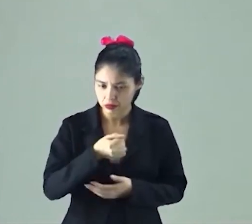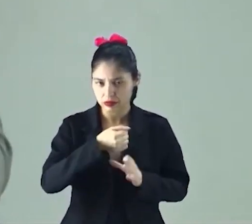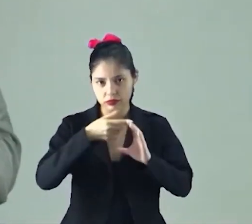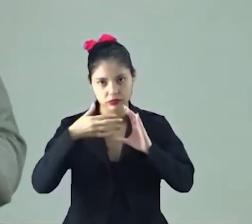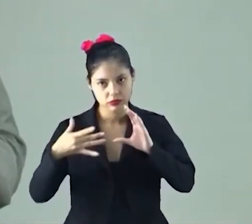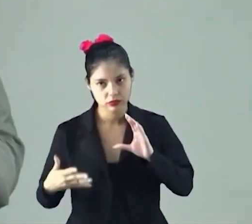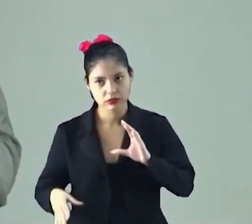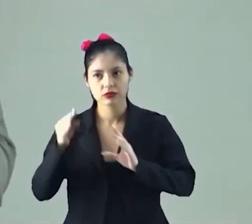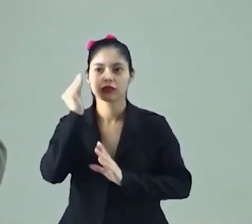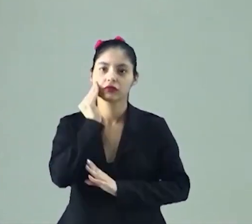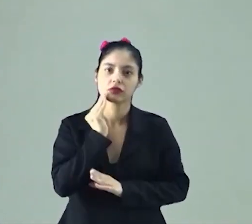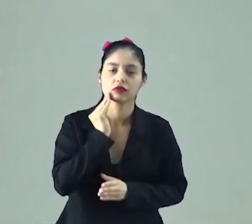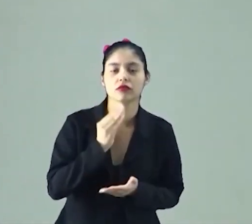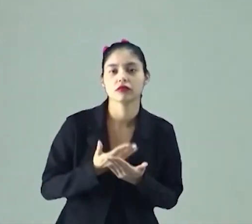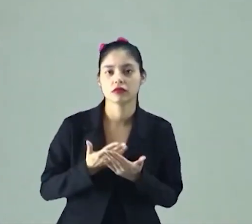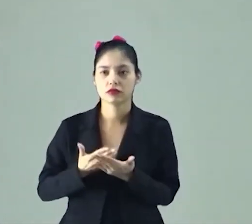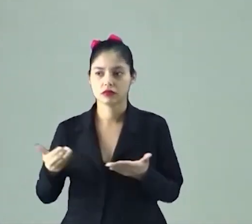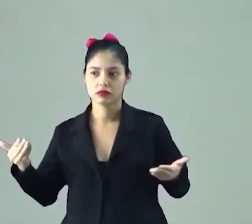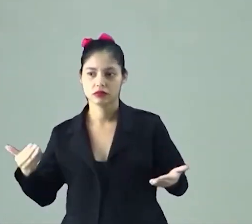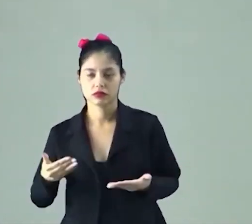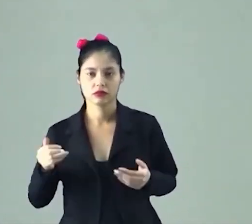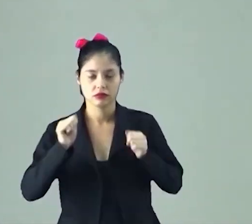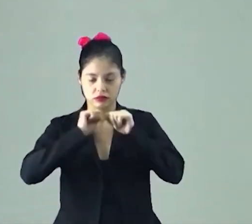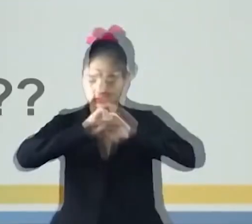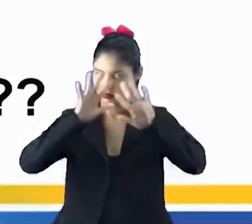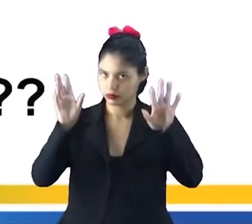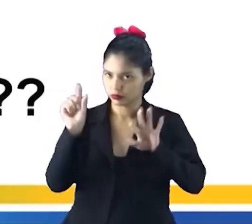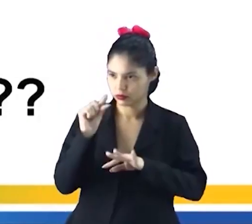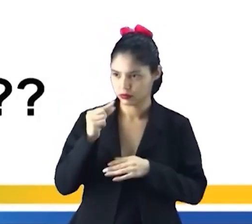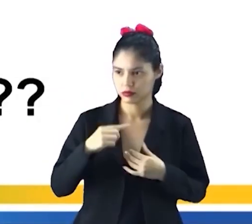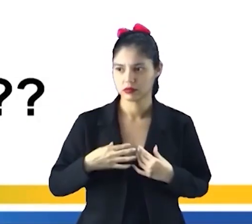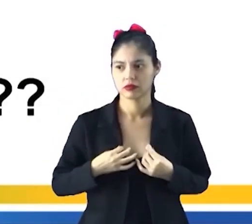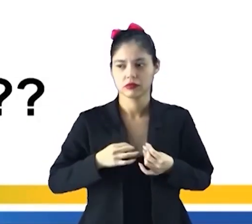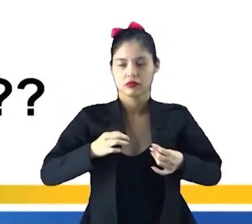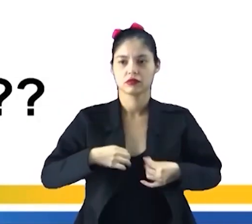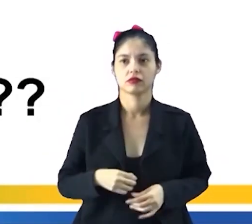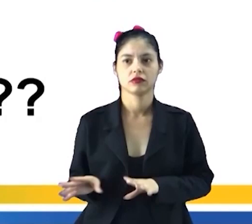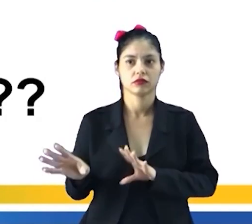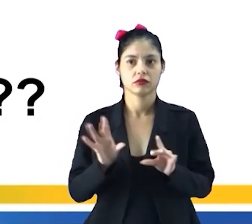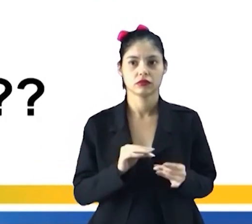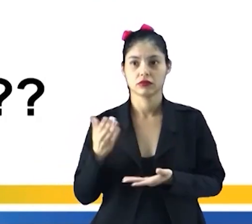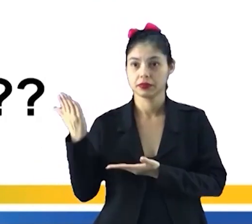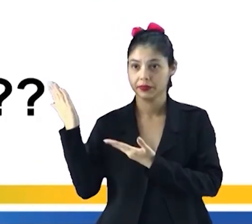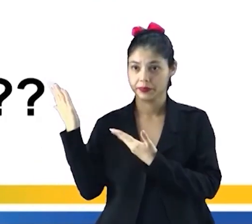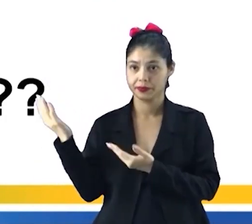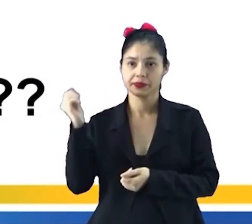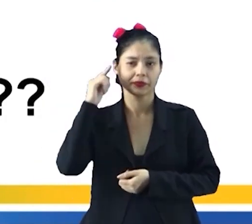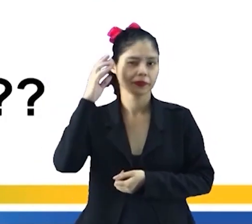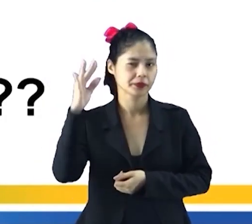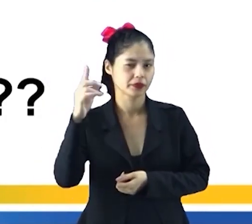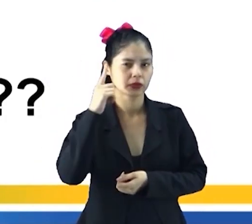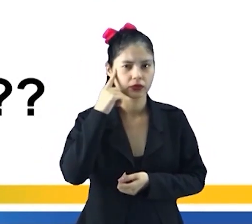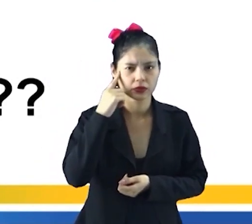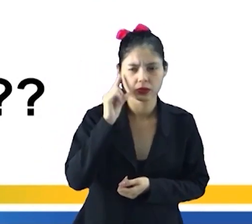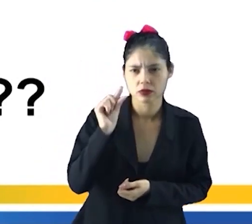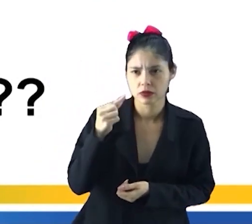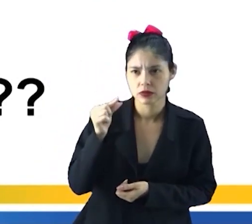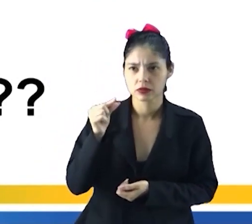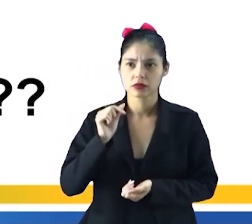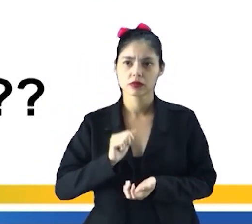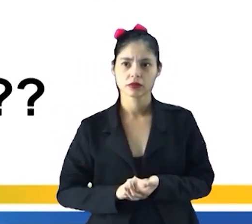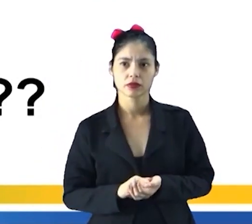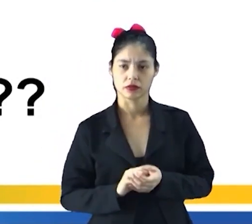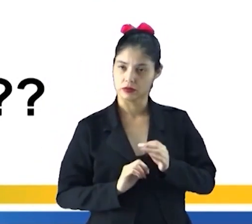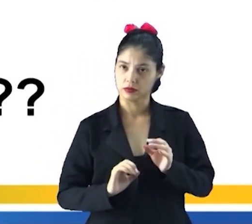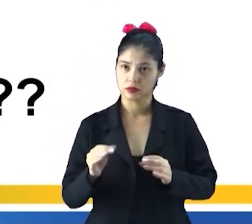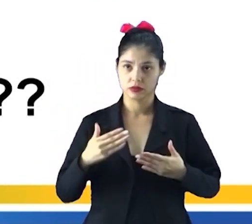espécie, e a gente vai tentar, na aula de hoje, esclarecer isso um pouquinho. Então, trago esses slides só para a gente refletir. Então, como eu disse,